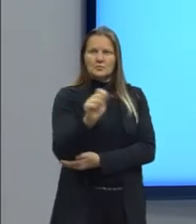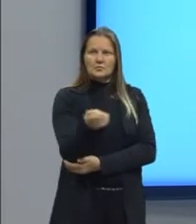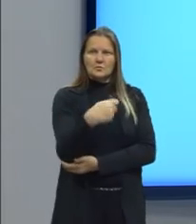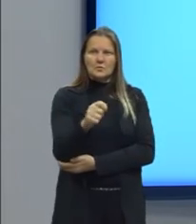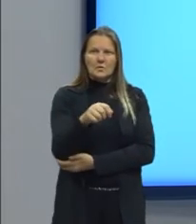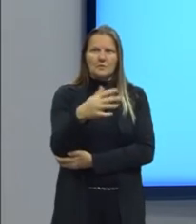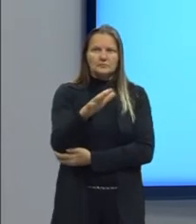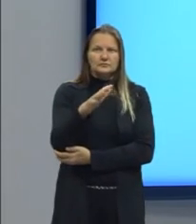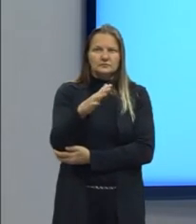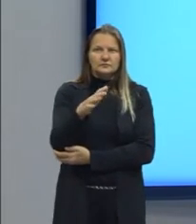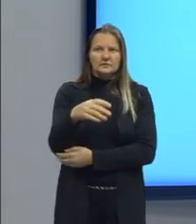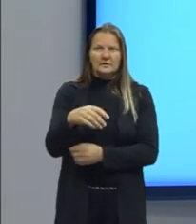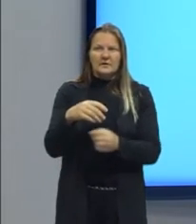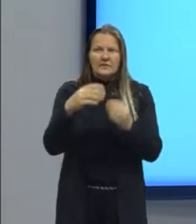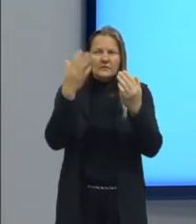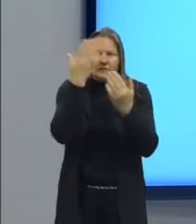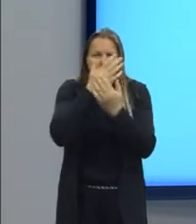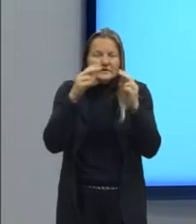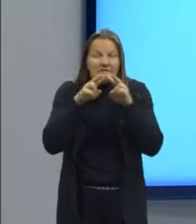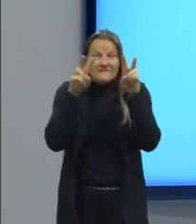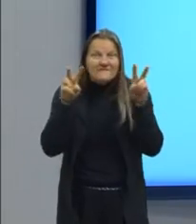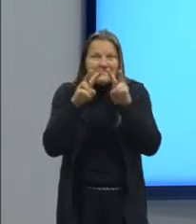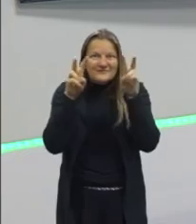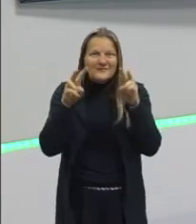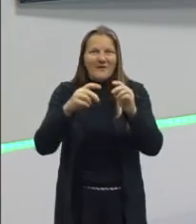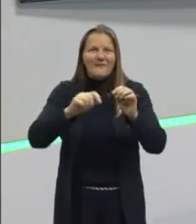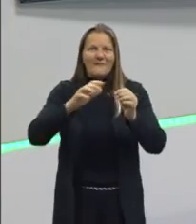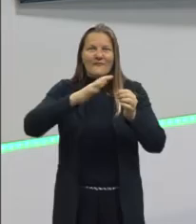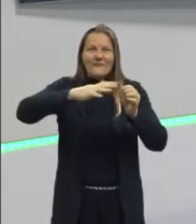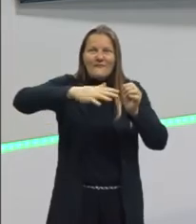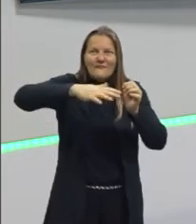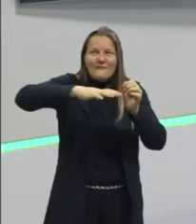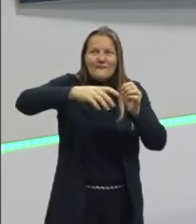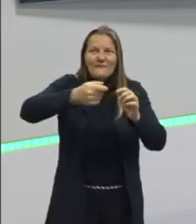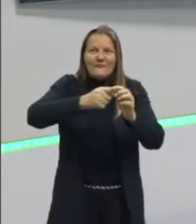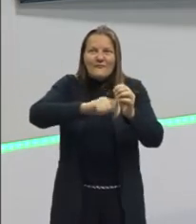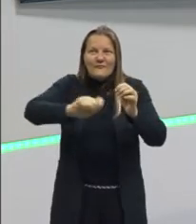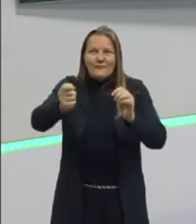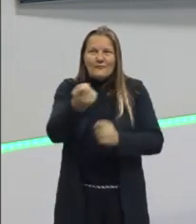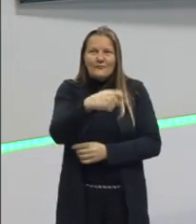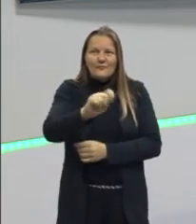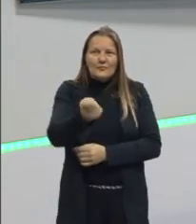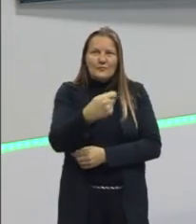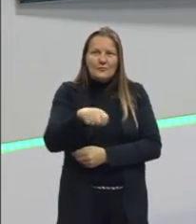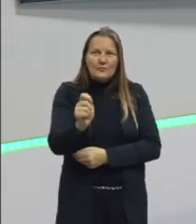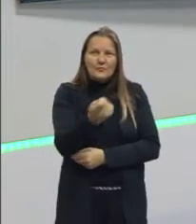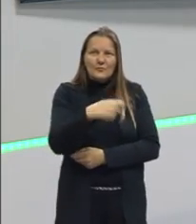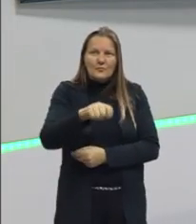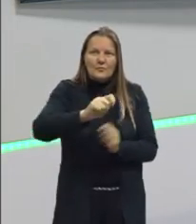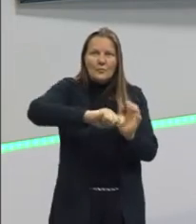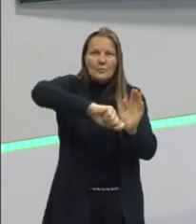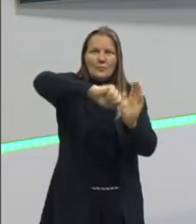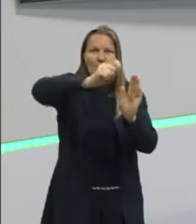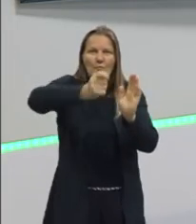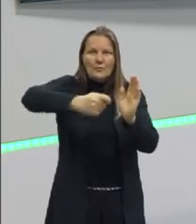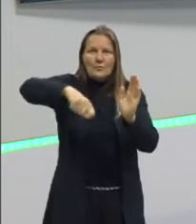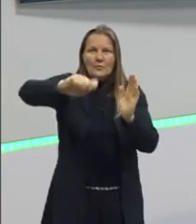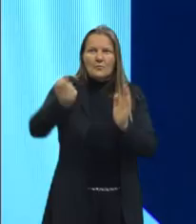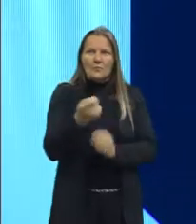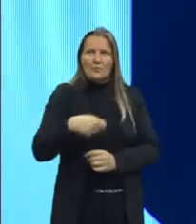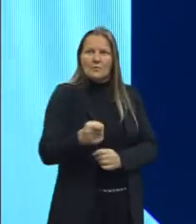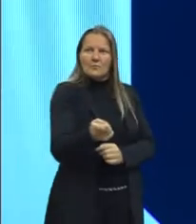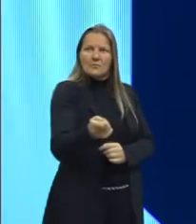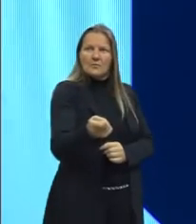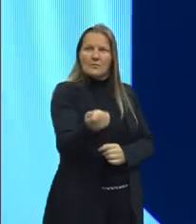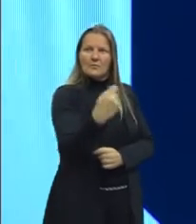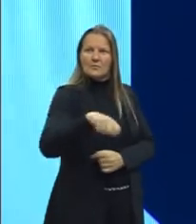vibrar né tanto que nessa imagem aqui a gente consegue ver bem que ele fica com o formato quase que de uma onda aqui né entre